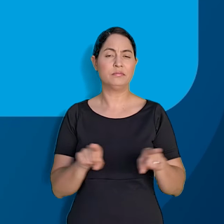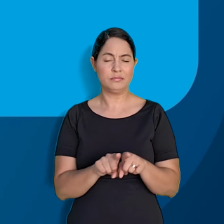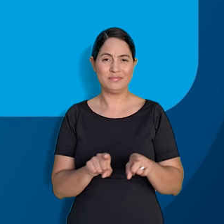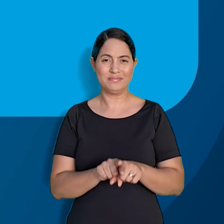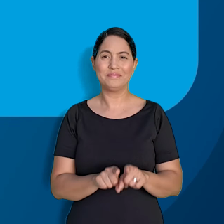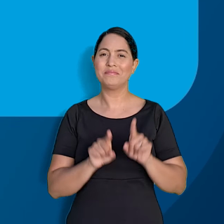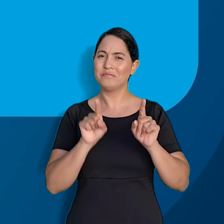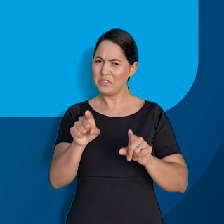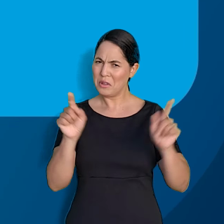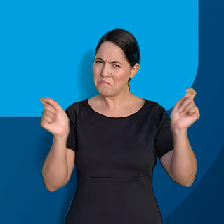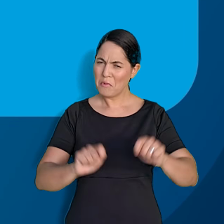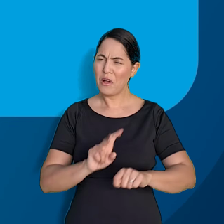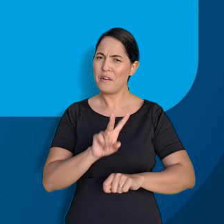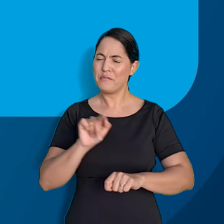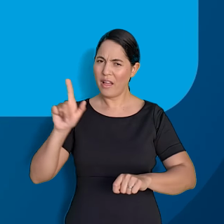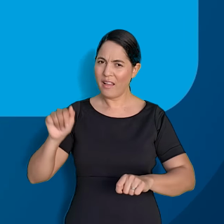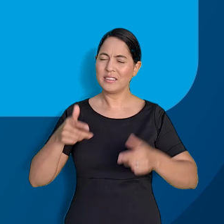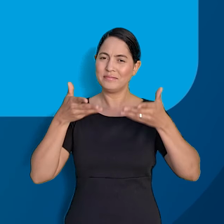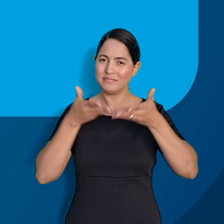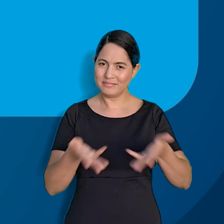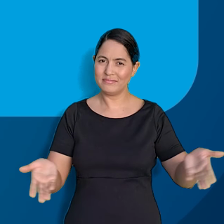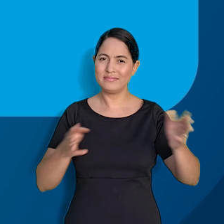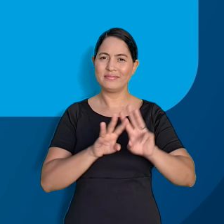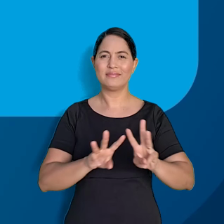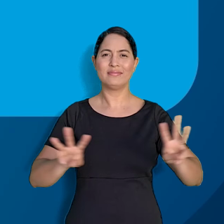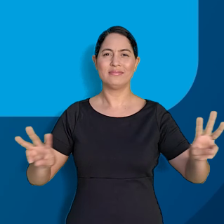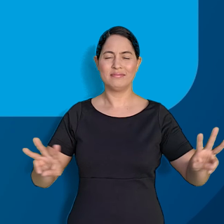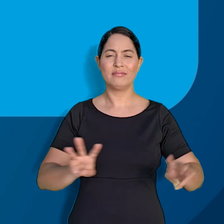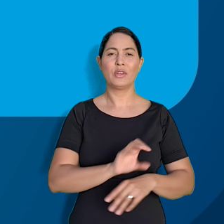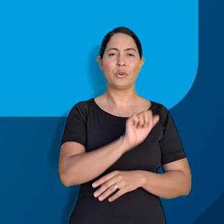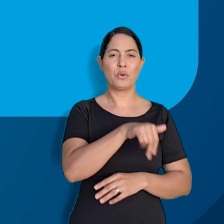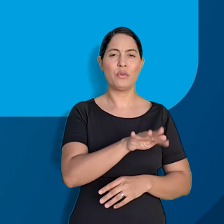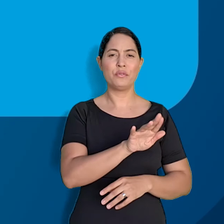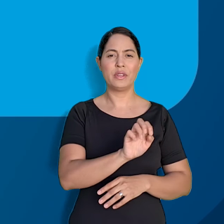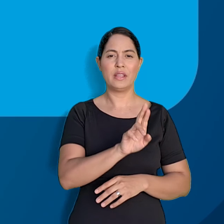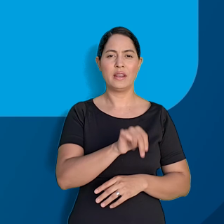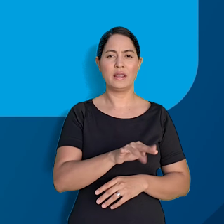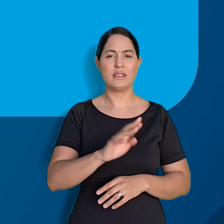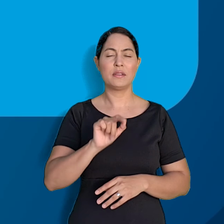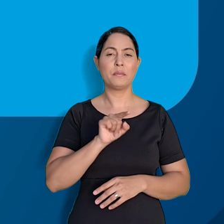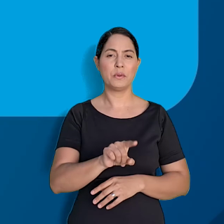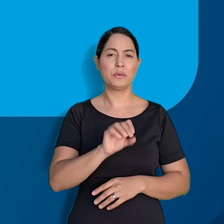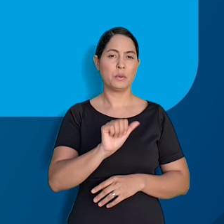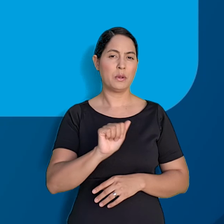E você já pode garantir sua vaga acessando a página oficial do evento em